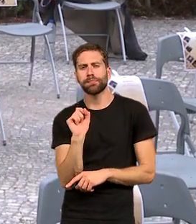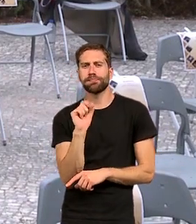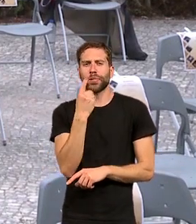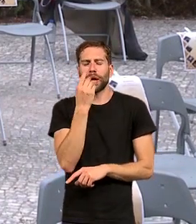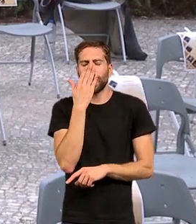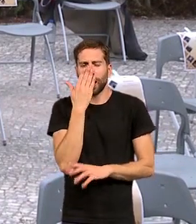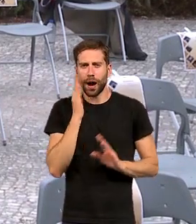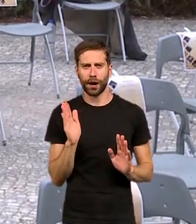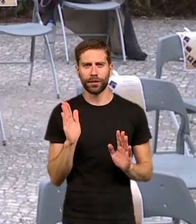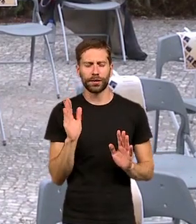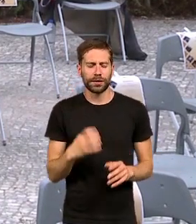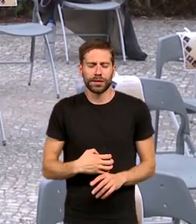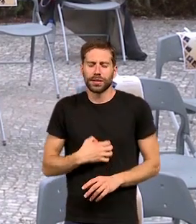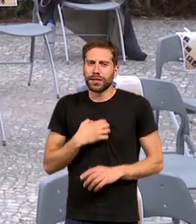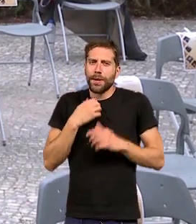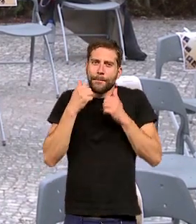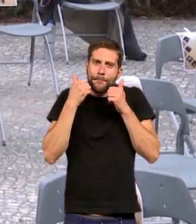É uma sensação muito boa,